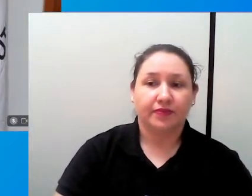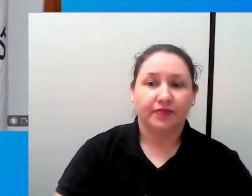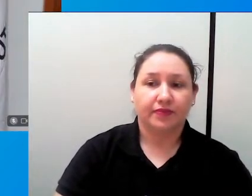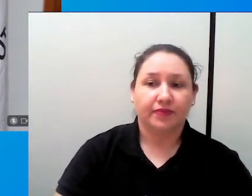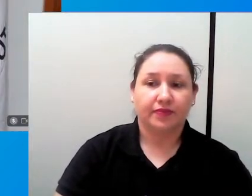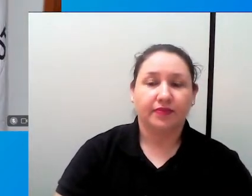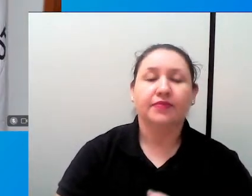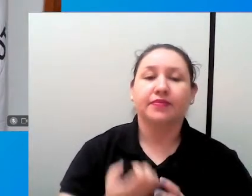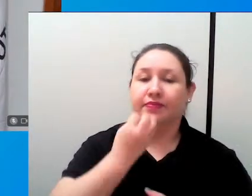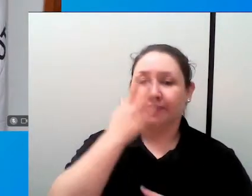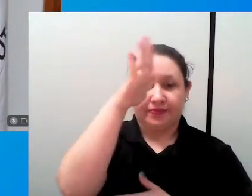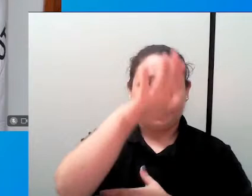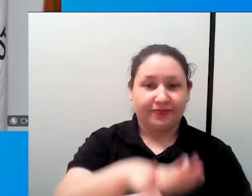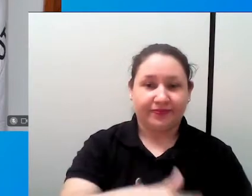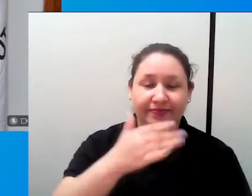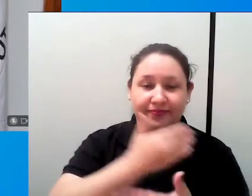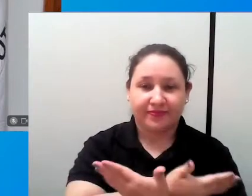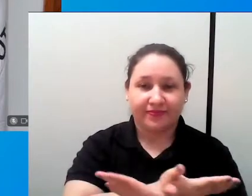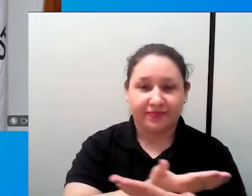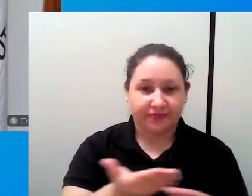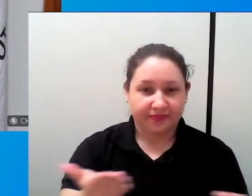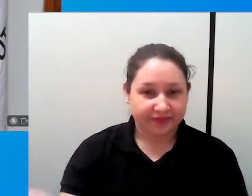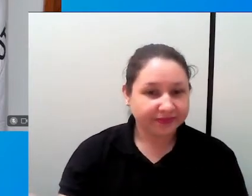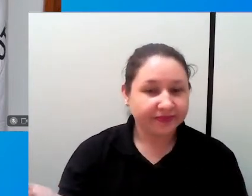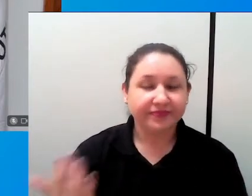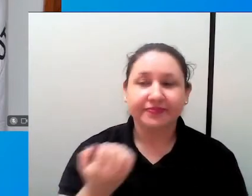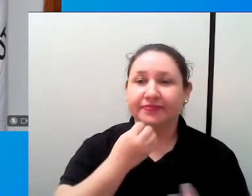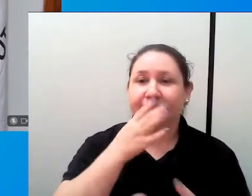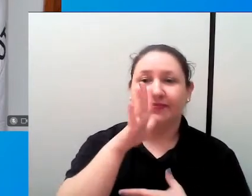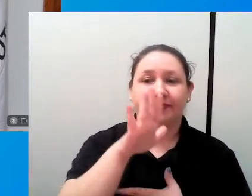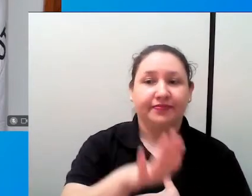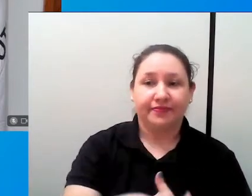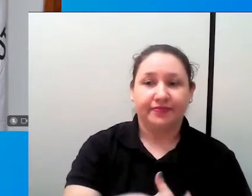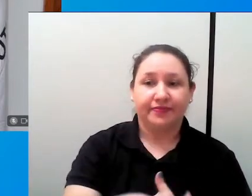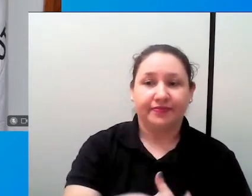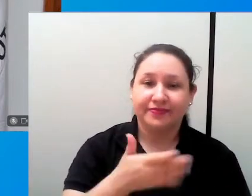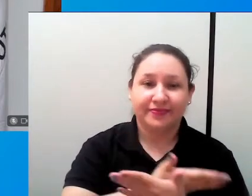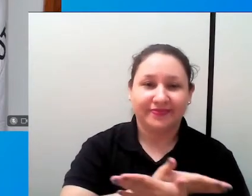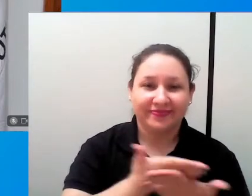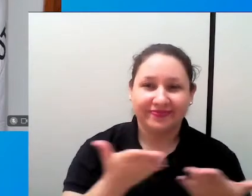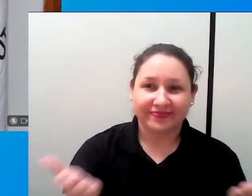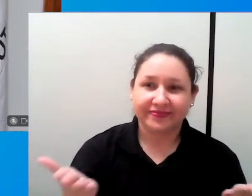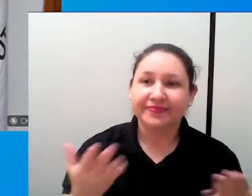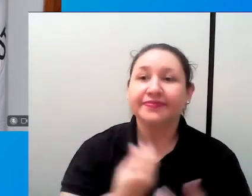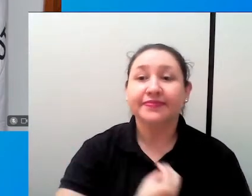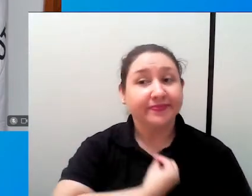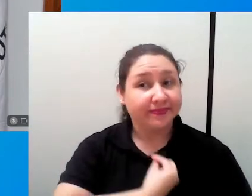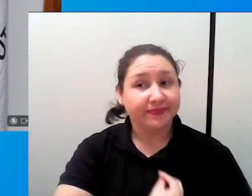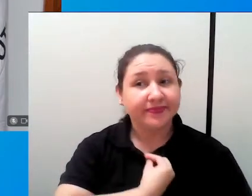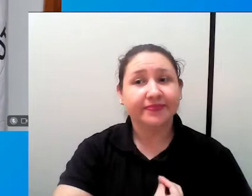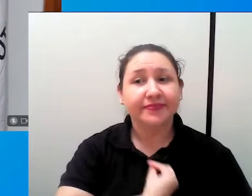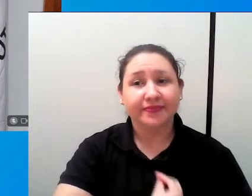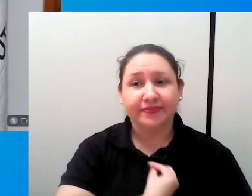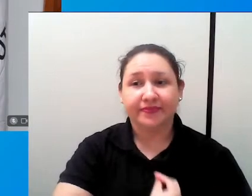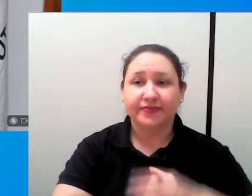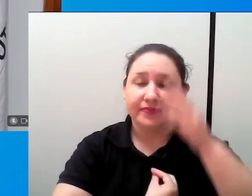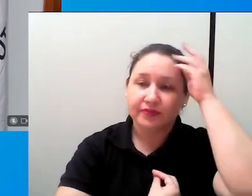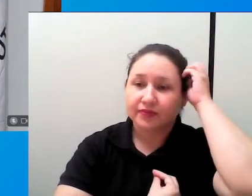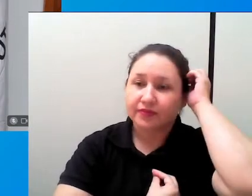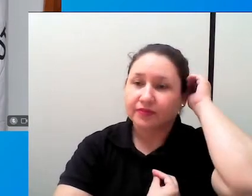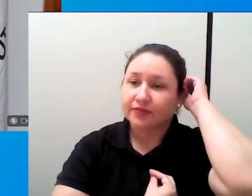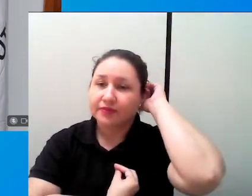Boa tarde, Amélia. Boa tarde a todos que nos assistem ou